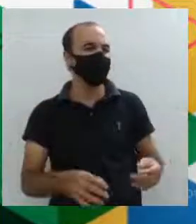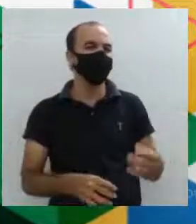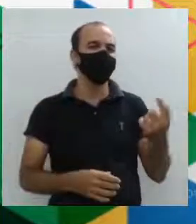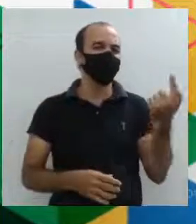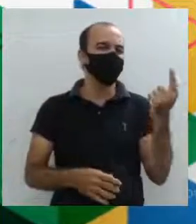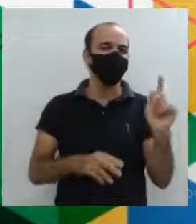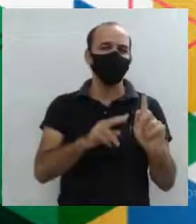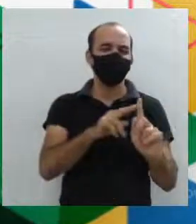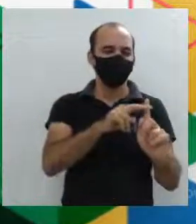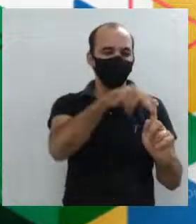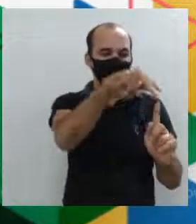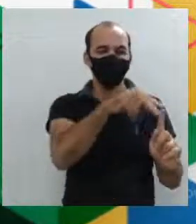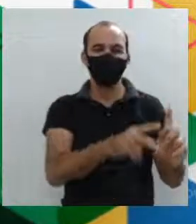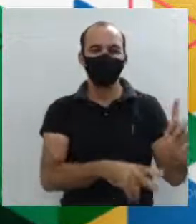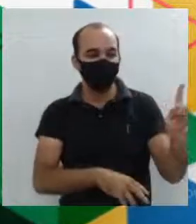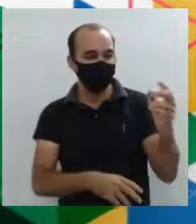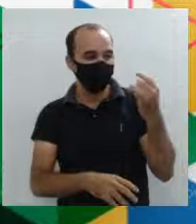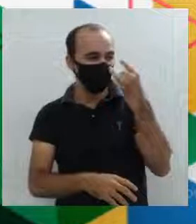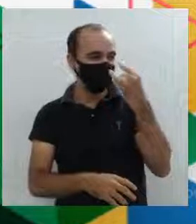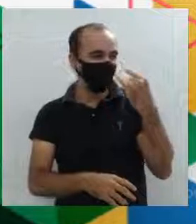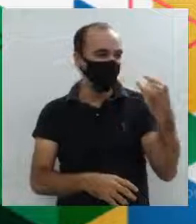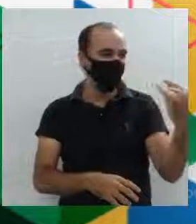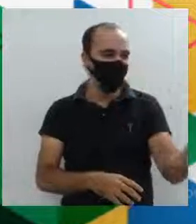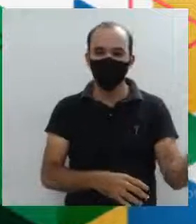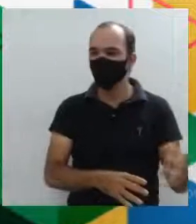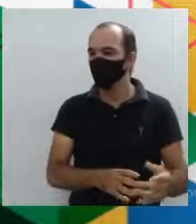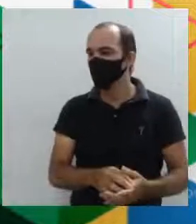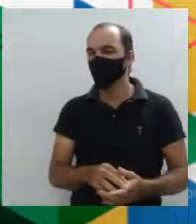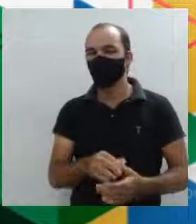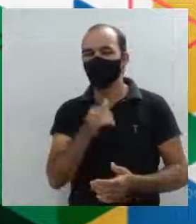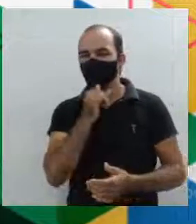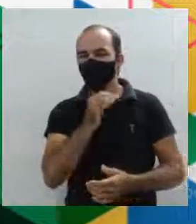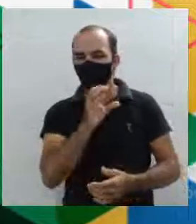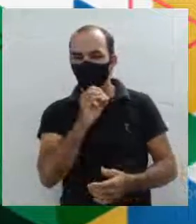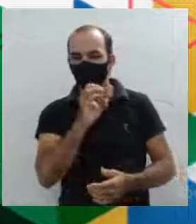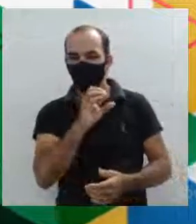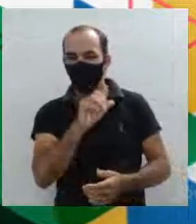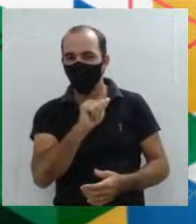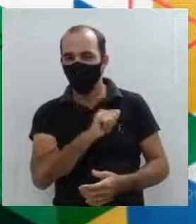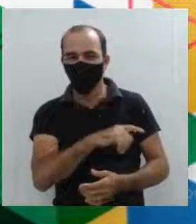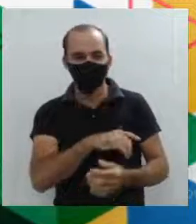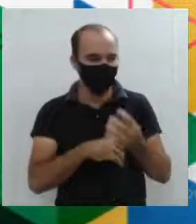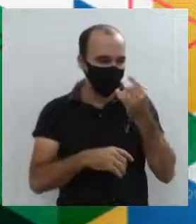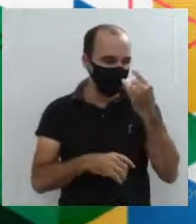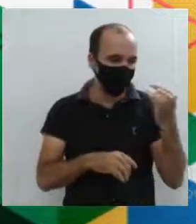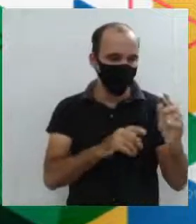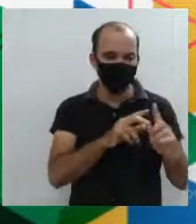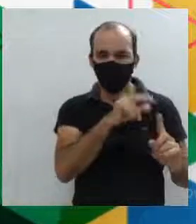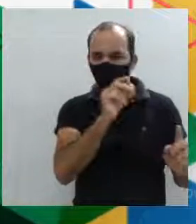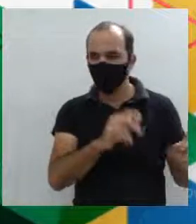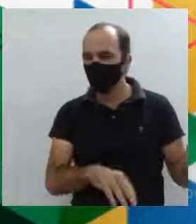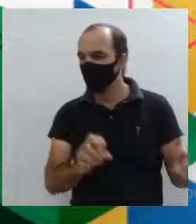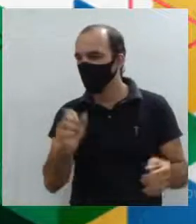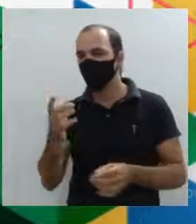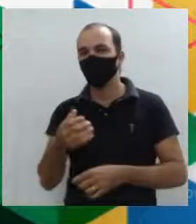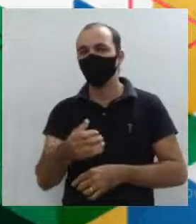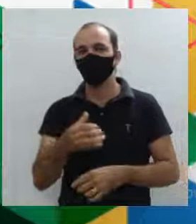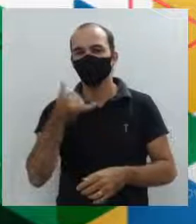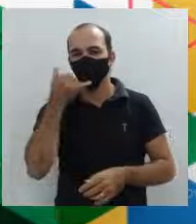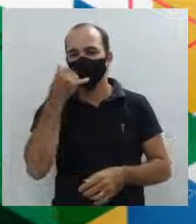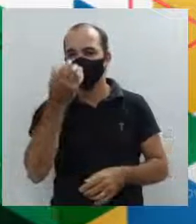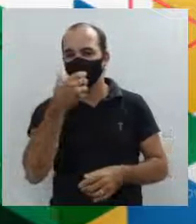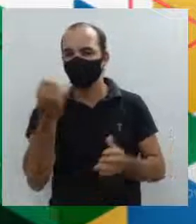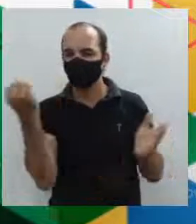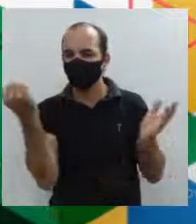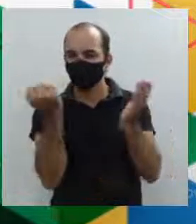refrigerante, uma determinada marca de refrigerante, ou até mesmo assim, você já viu aquelas pessoas que vão comer assim, vão aos